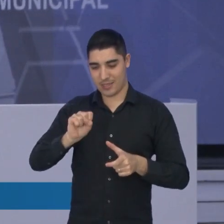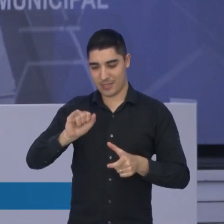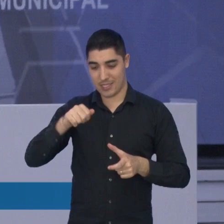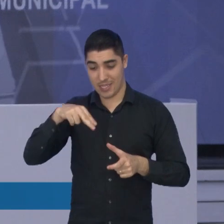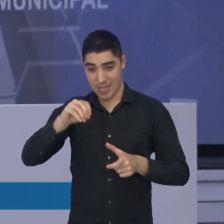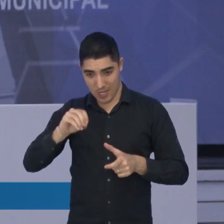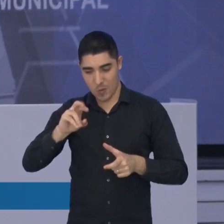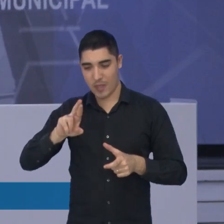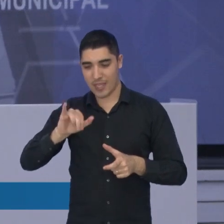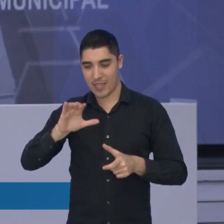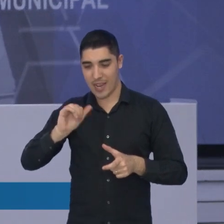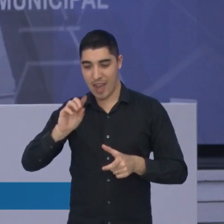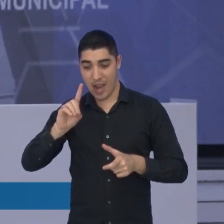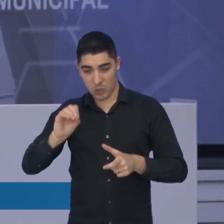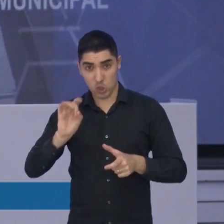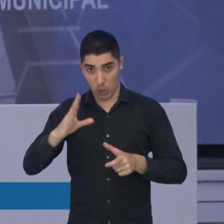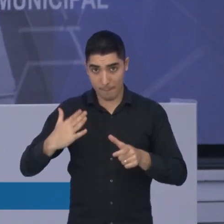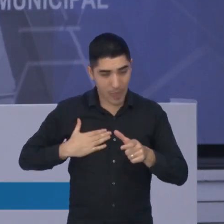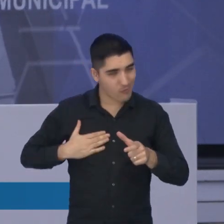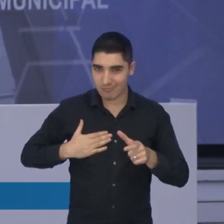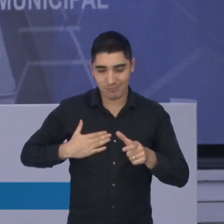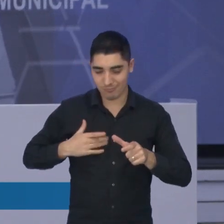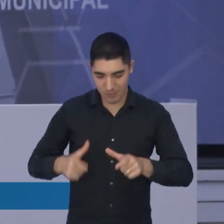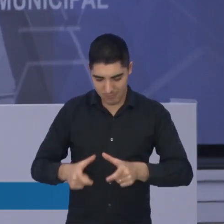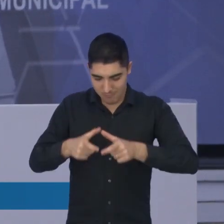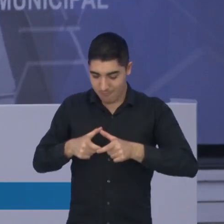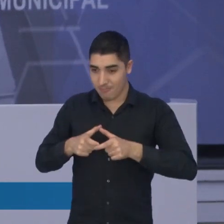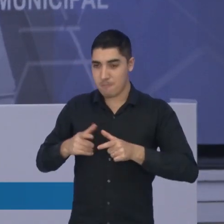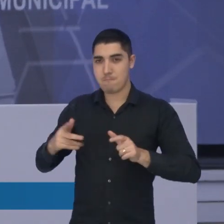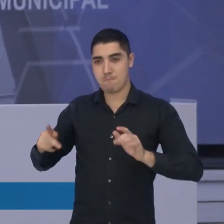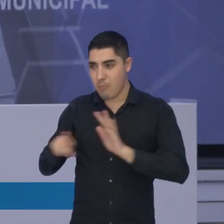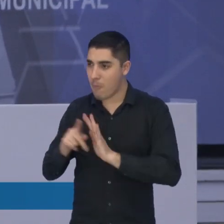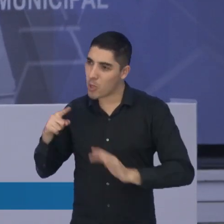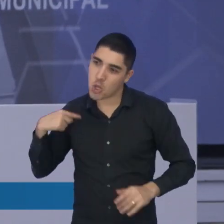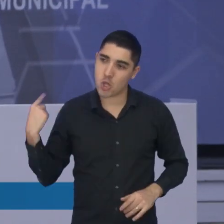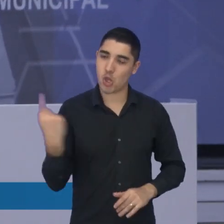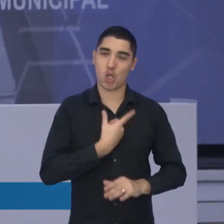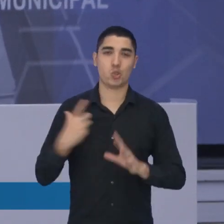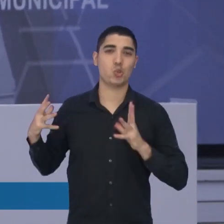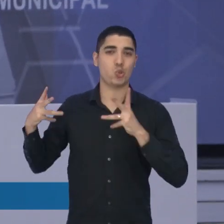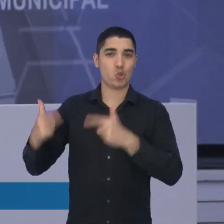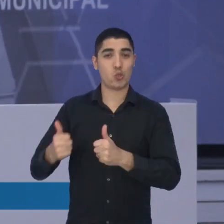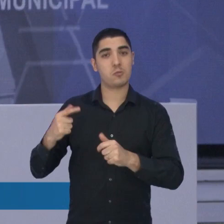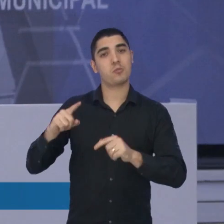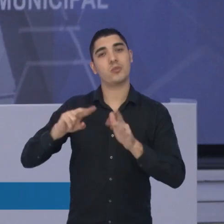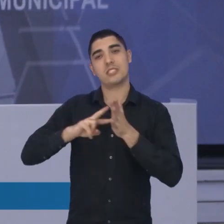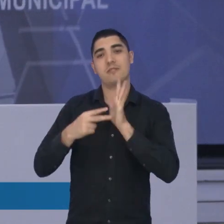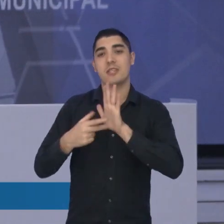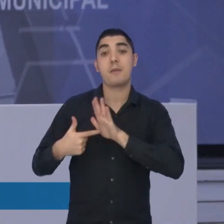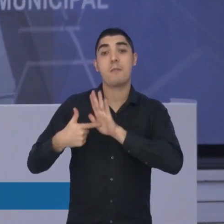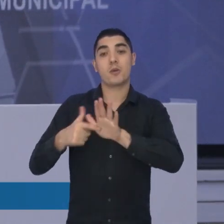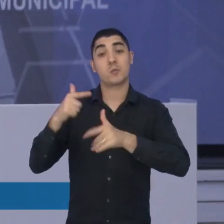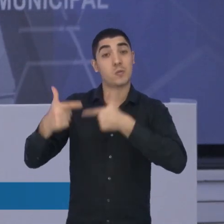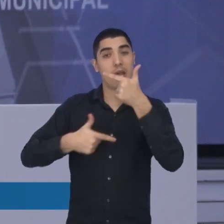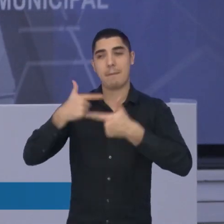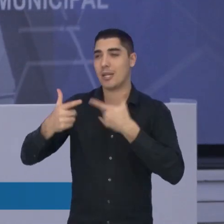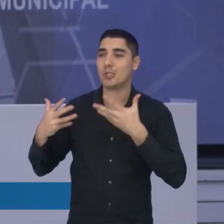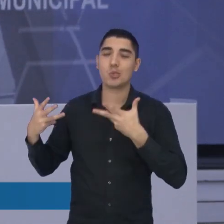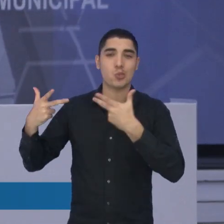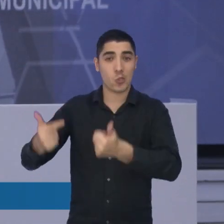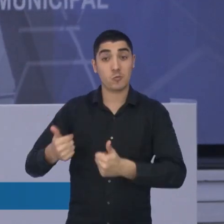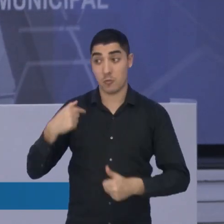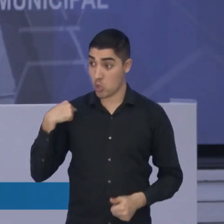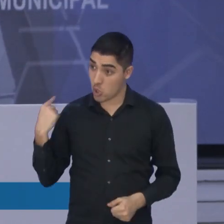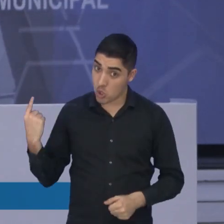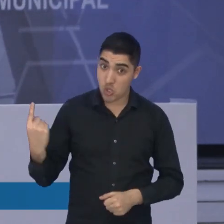Essa homenagem é fruto de um trabalho feito por todas as pessoas que aqui estão. e as pessoas citadas.